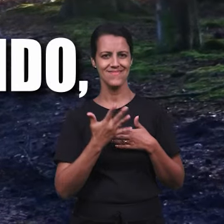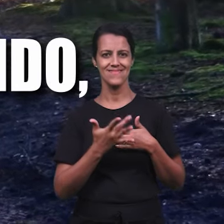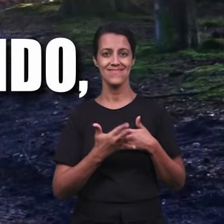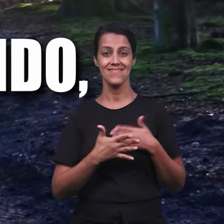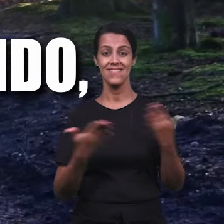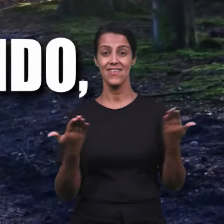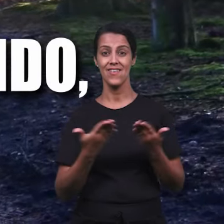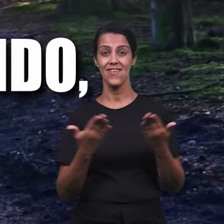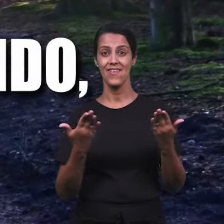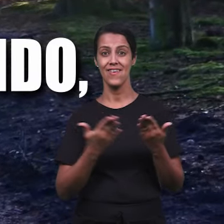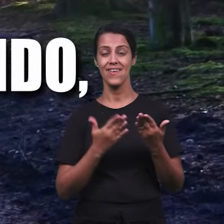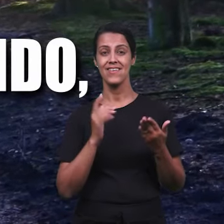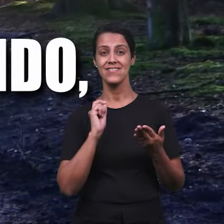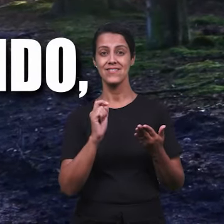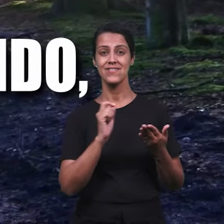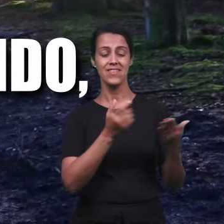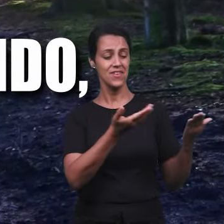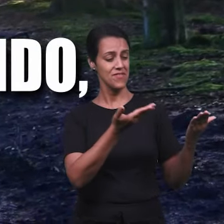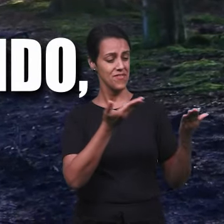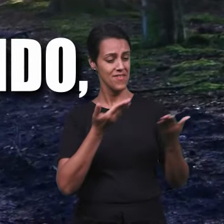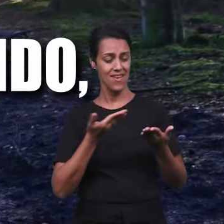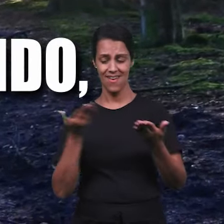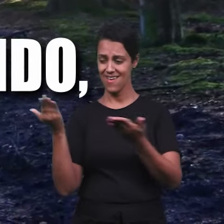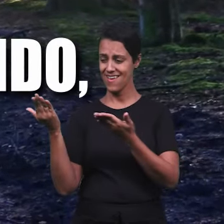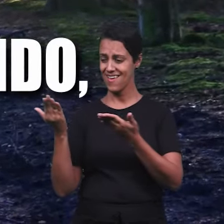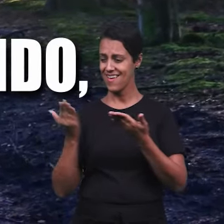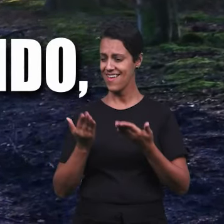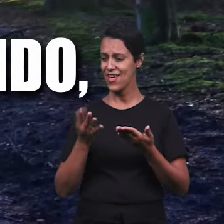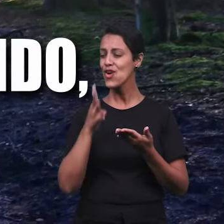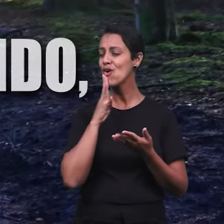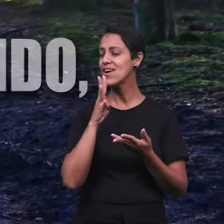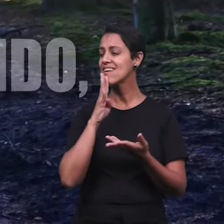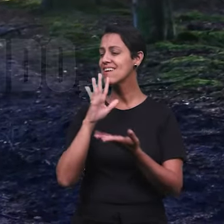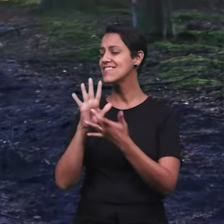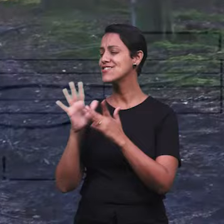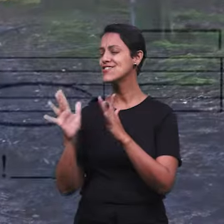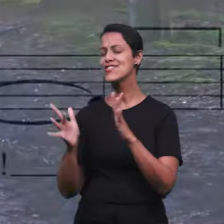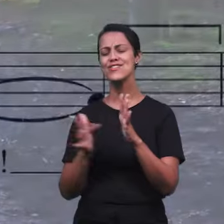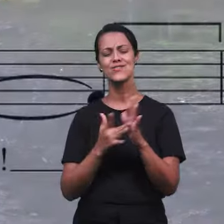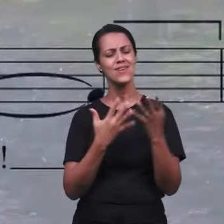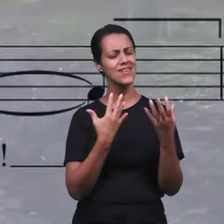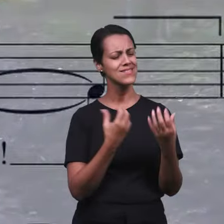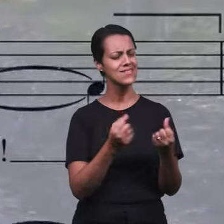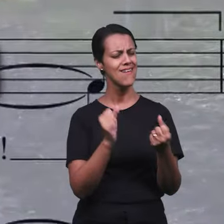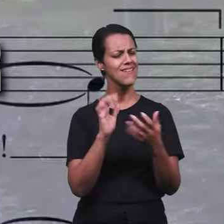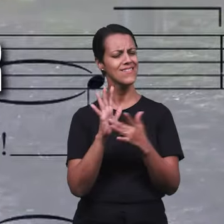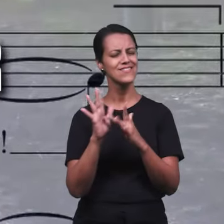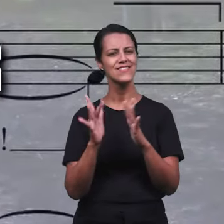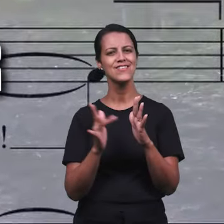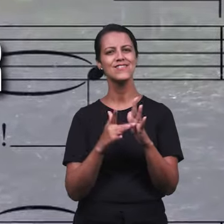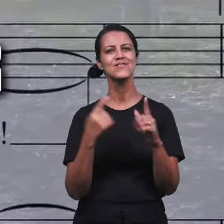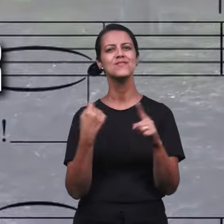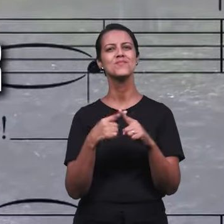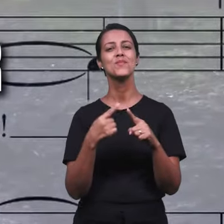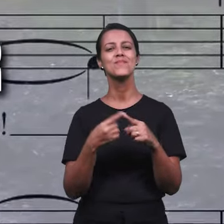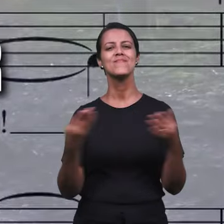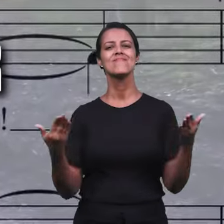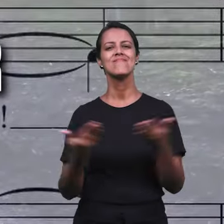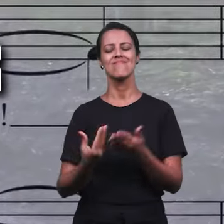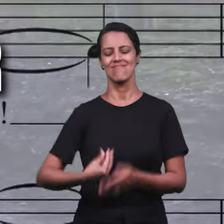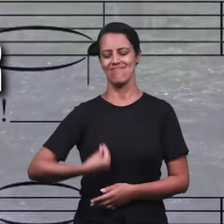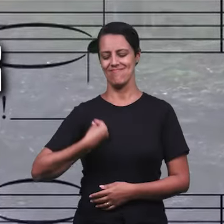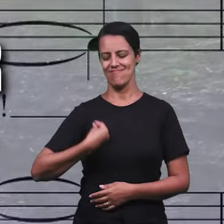transportando todos ass se convidando o o